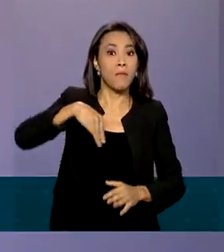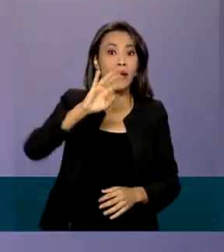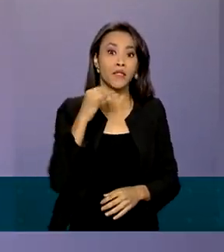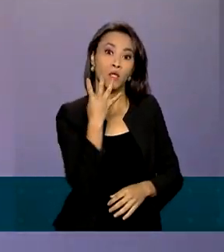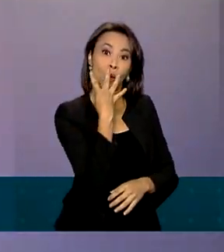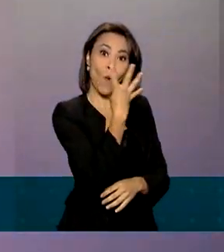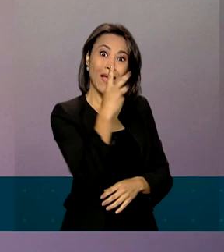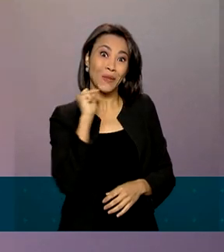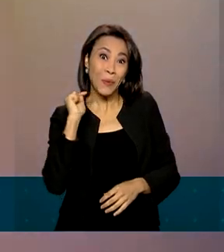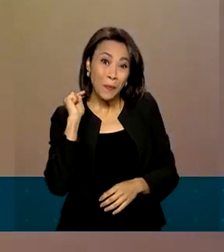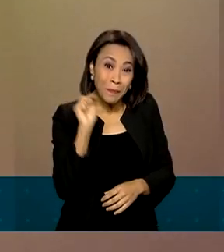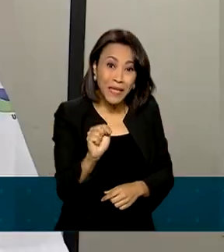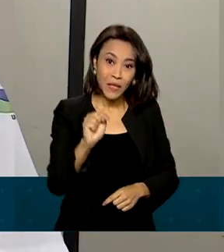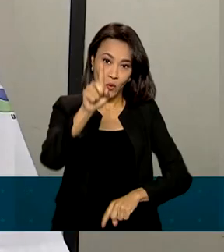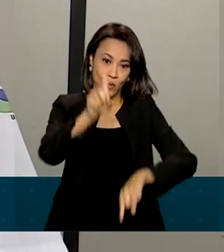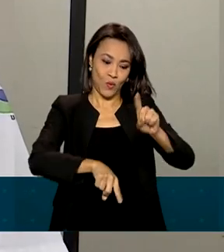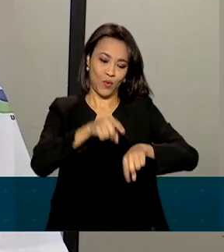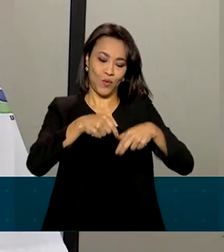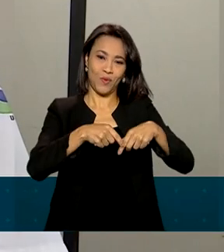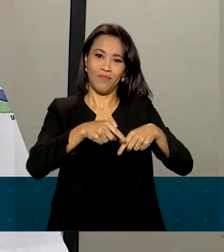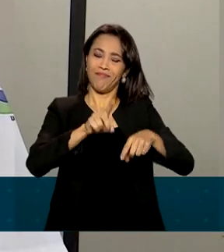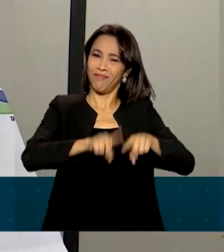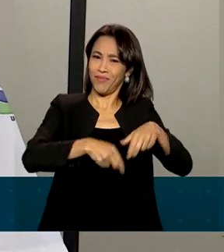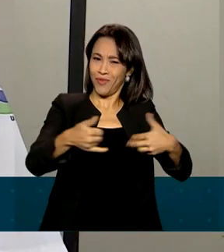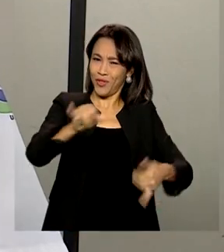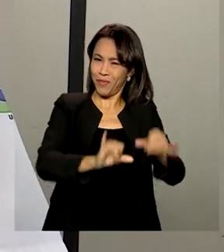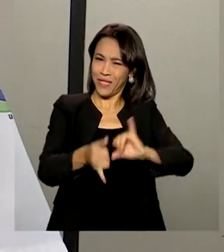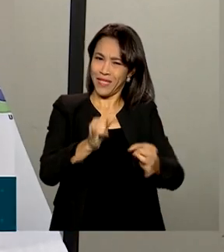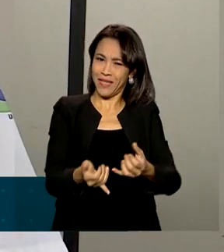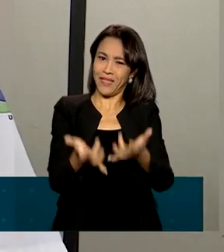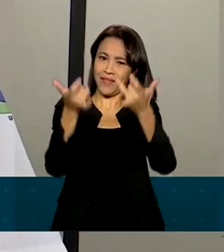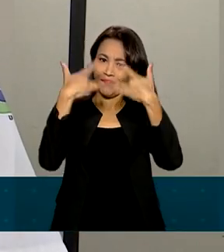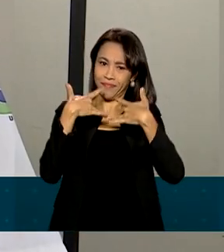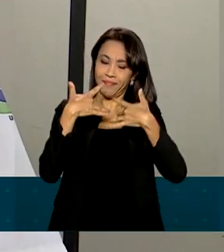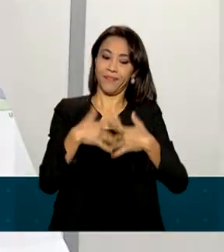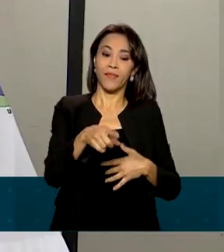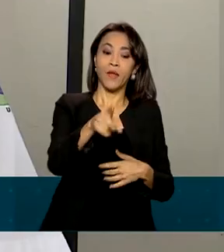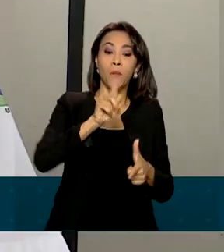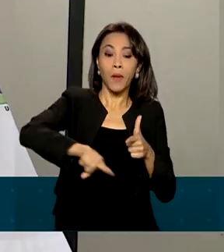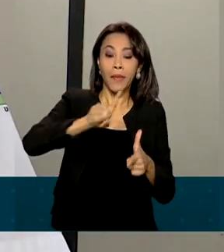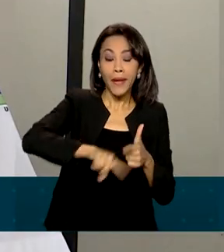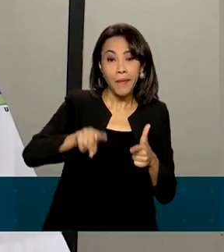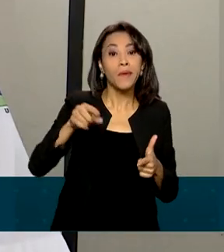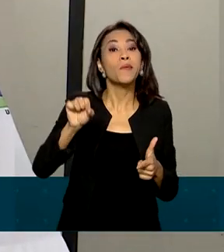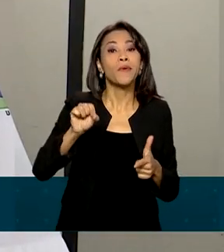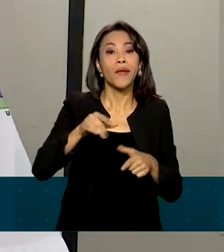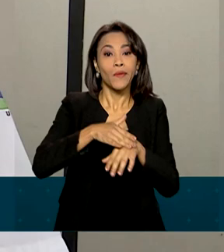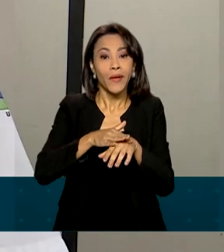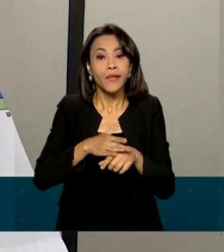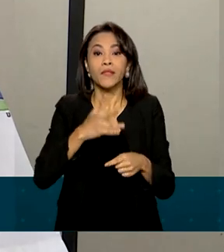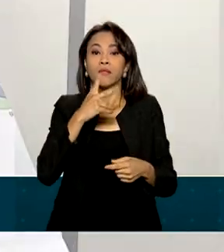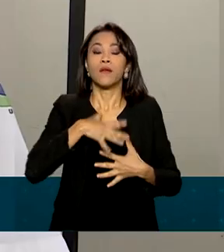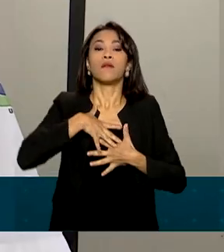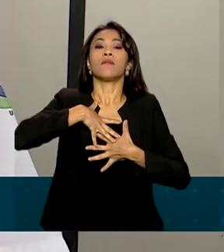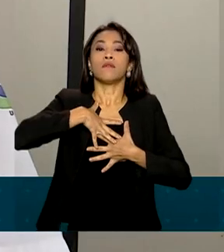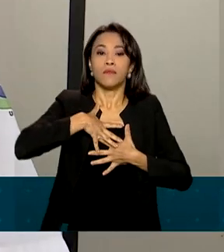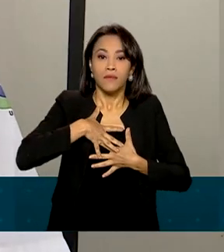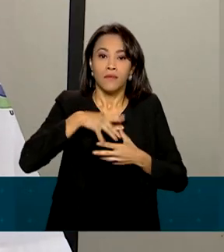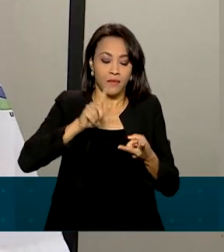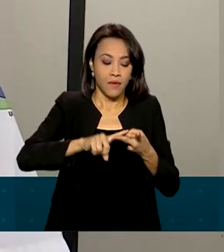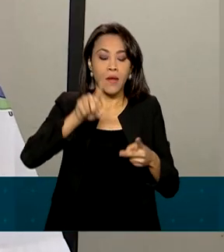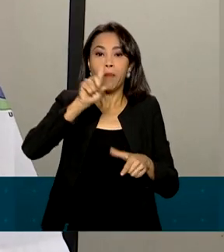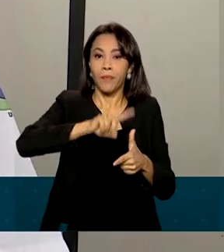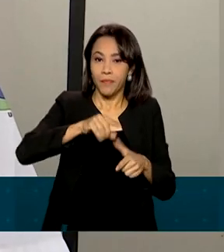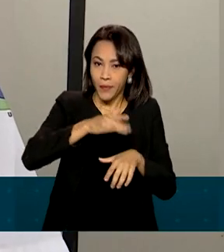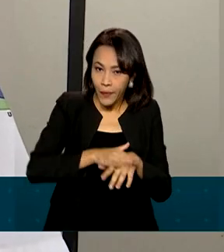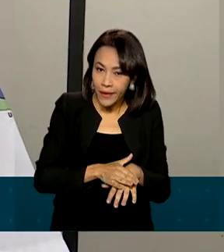mil substâncias químicas as doenças principais são as doenças respiratórios as doenças cardiovasculares e